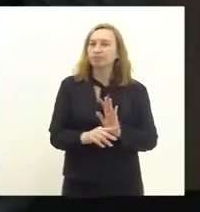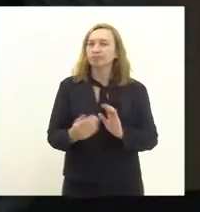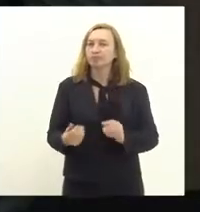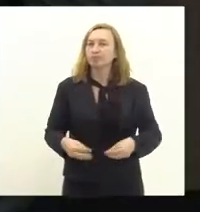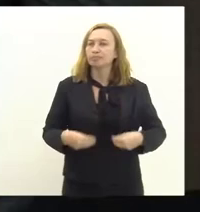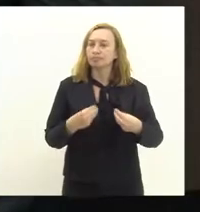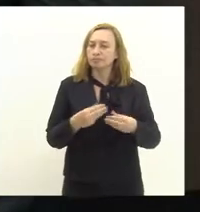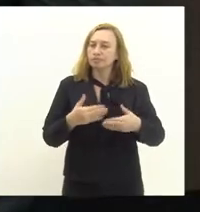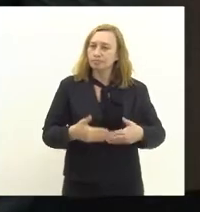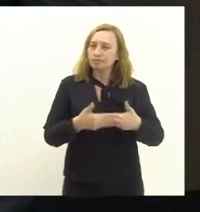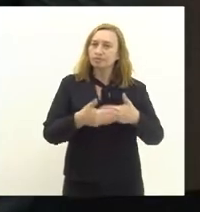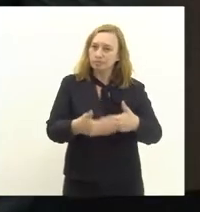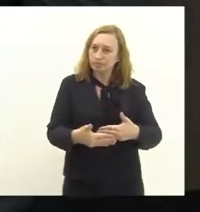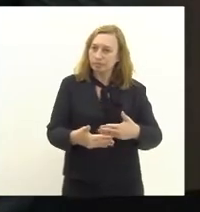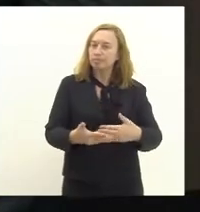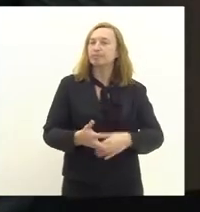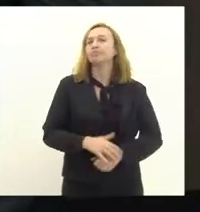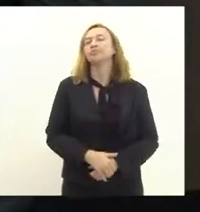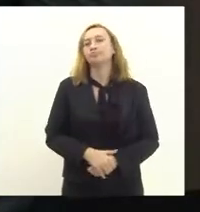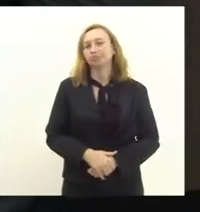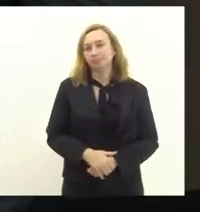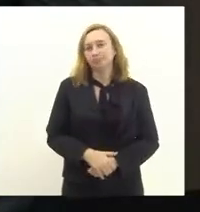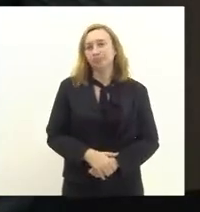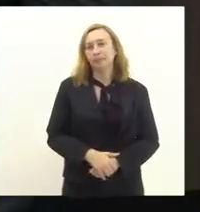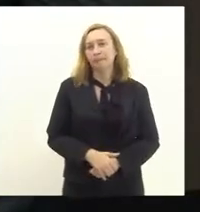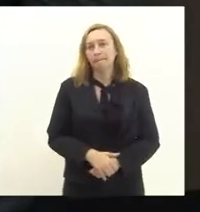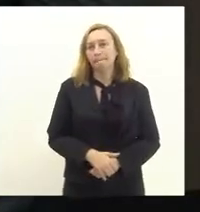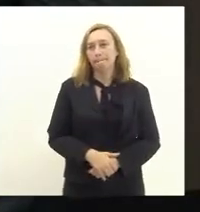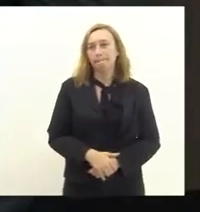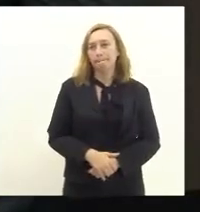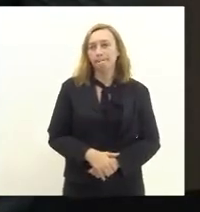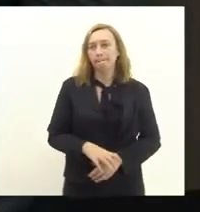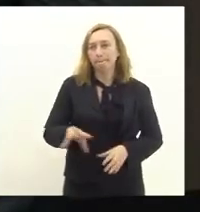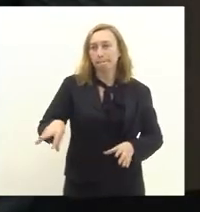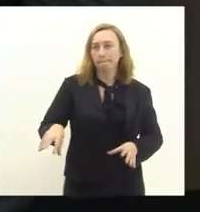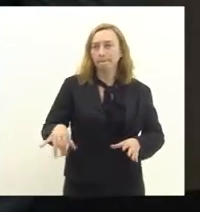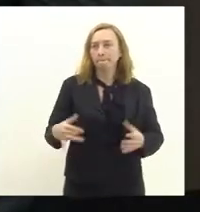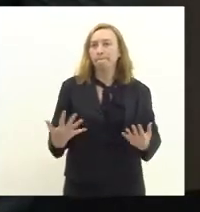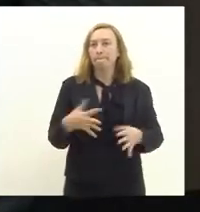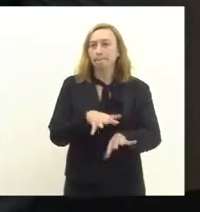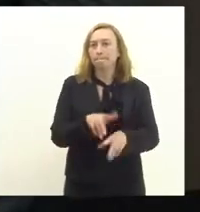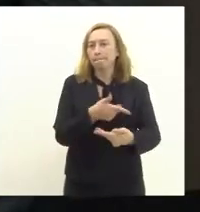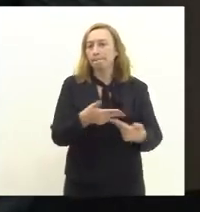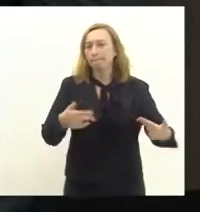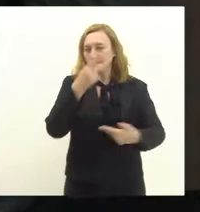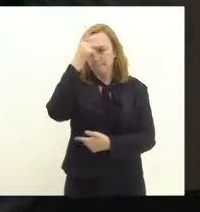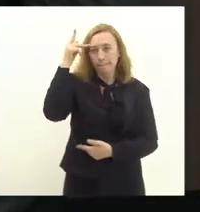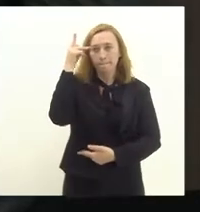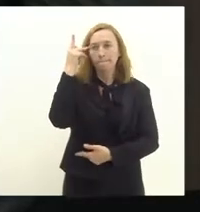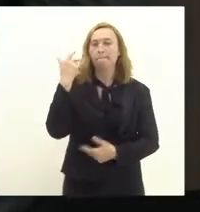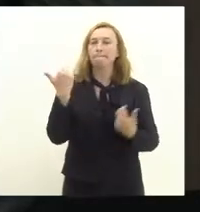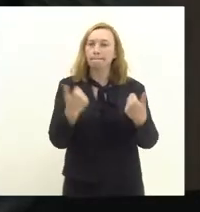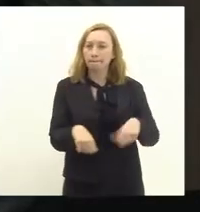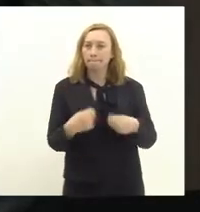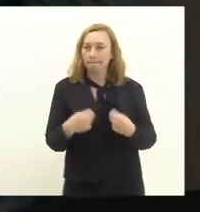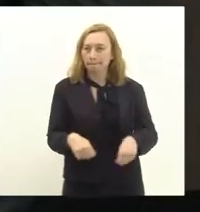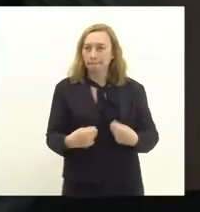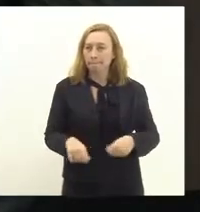mais um passo, né, no avanço da inserção e inclusão de tanta gente, de tantas pessoas que